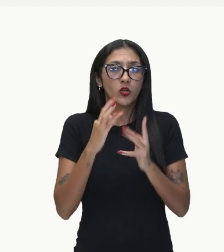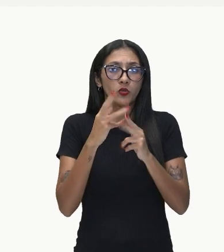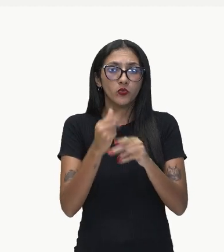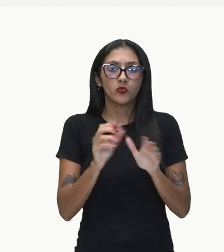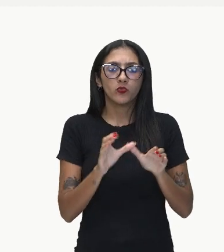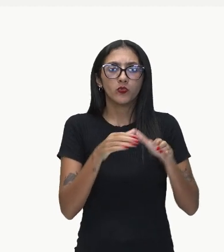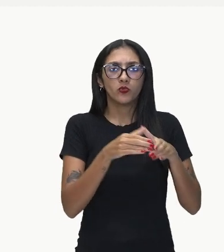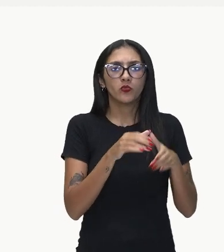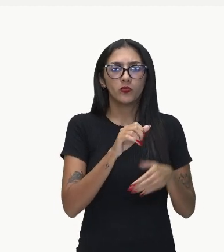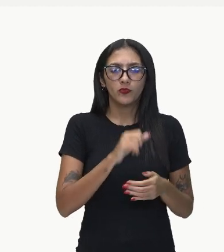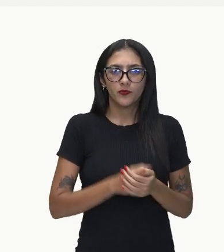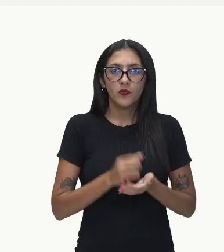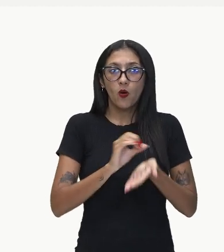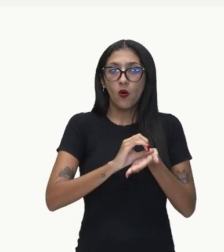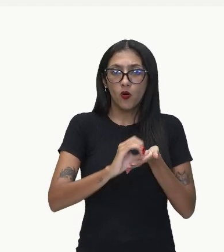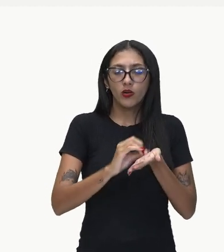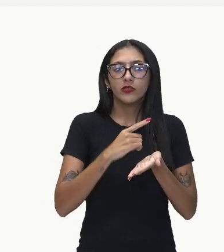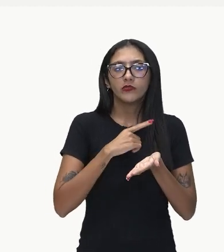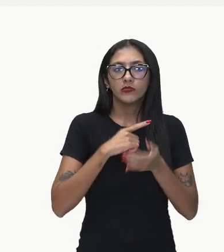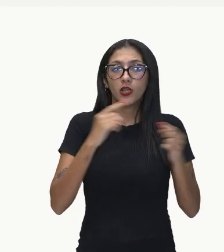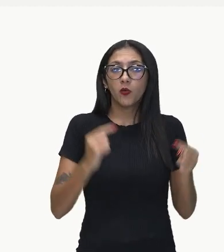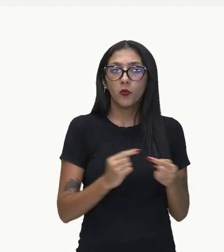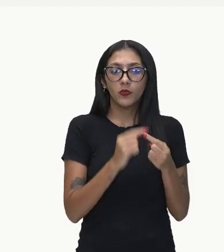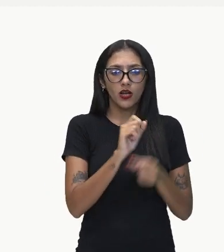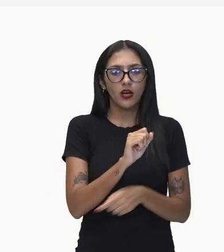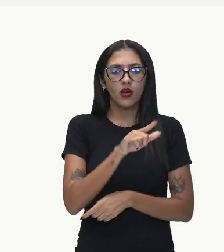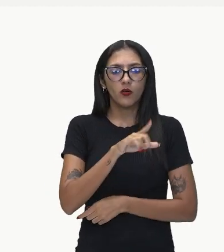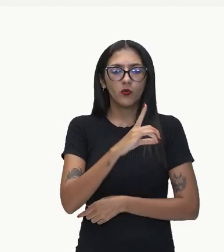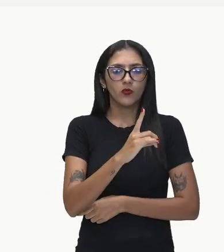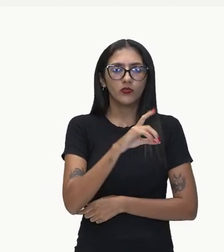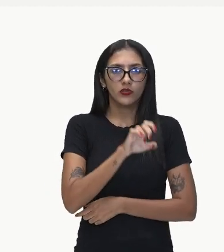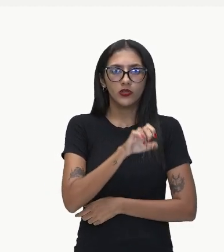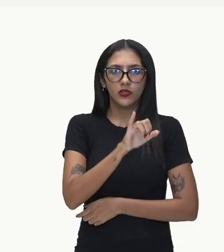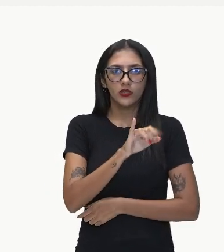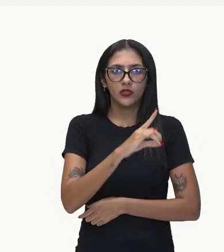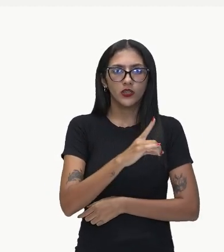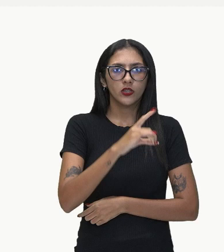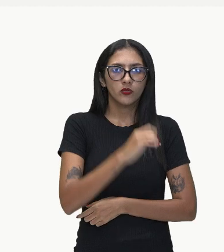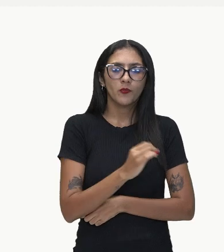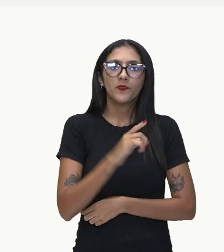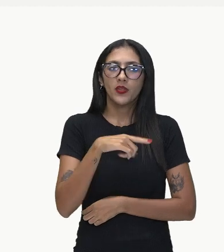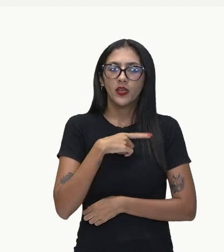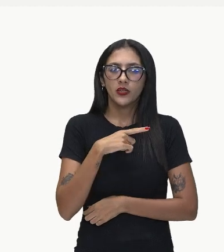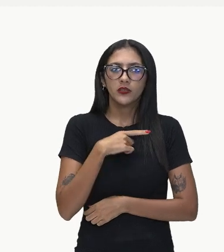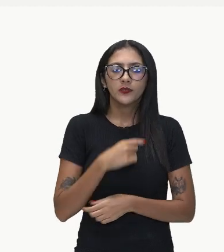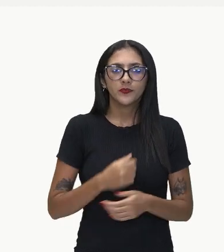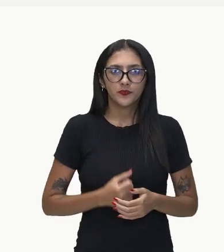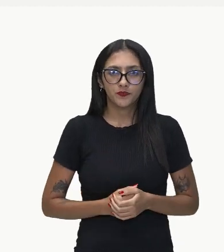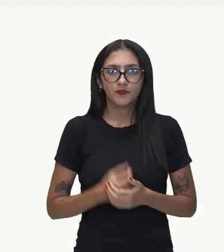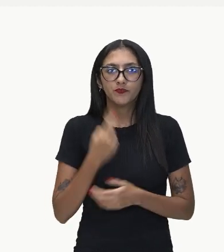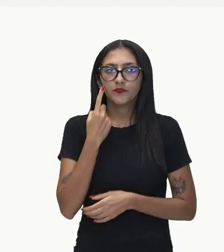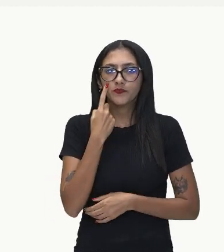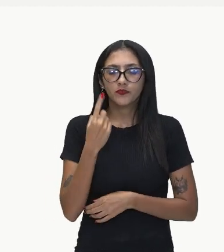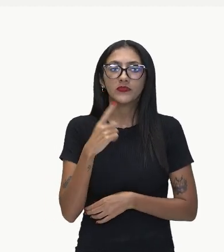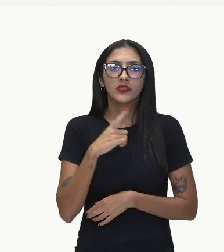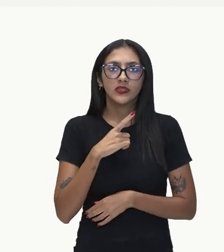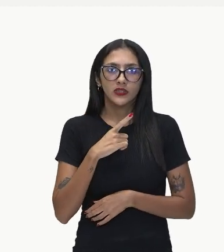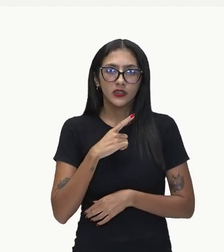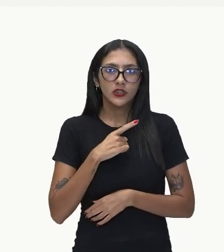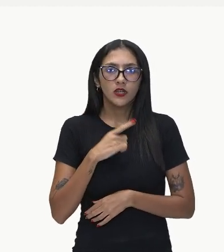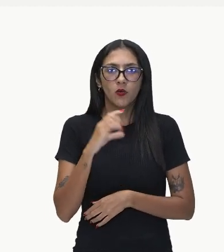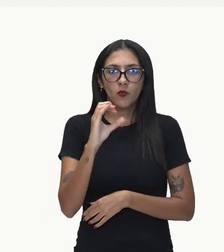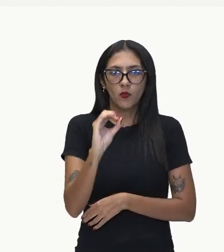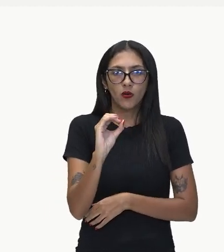grupo orgânico que é um aldeído, ele possui uma